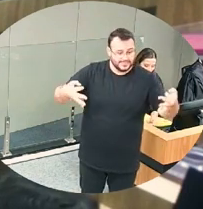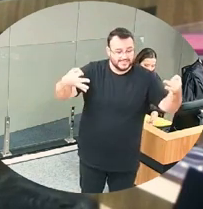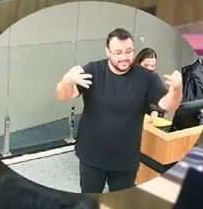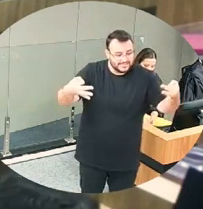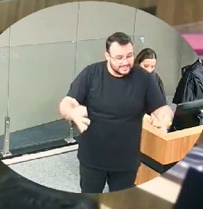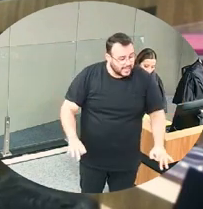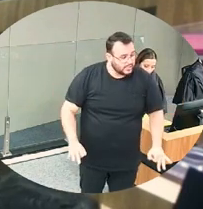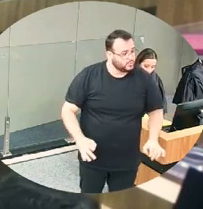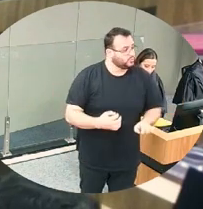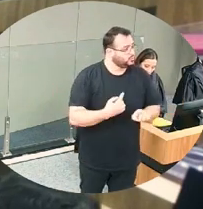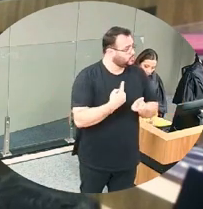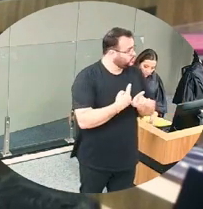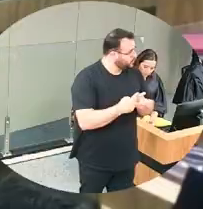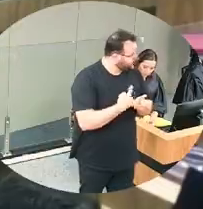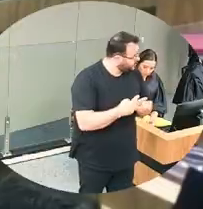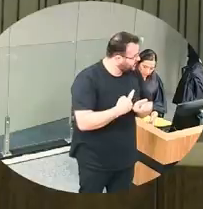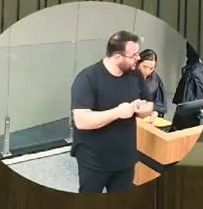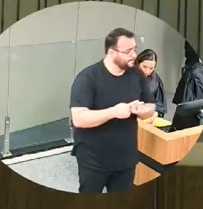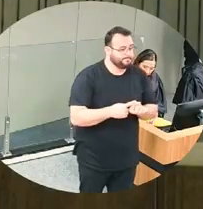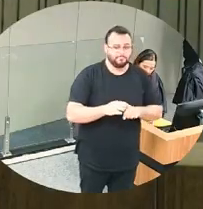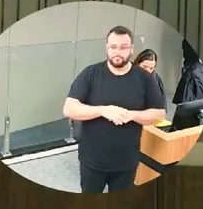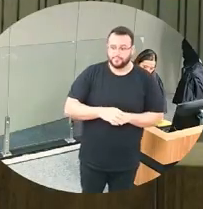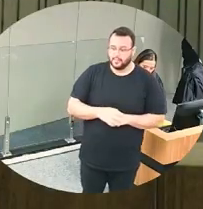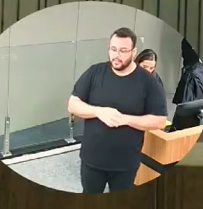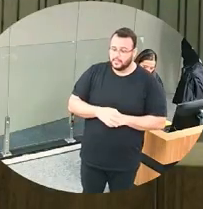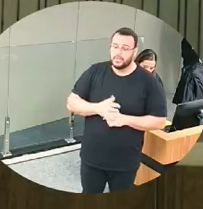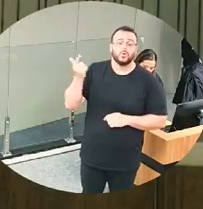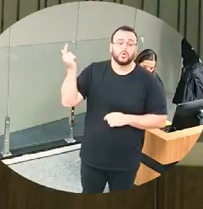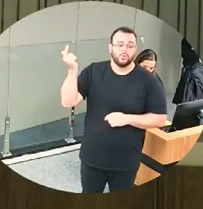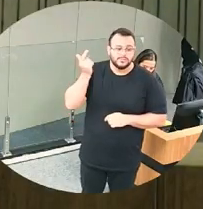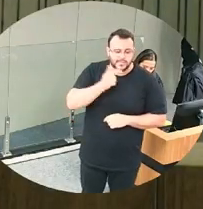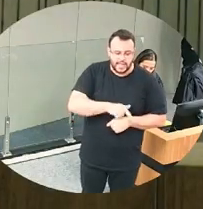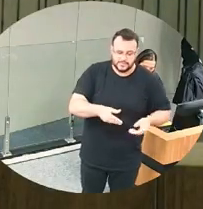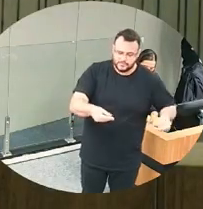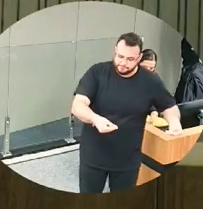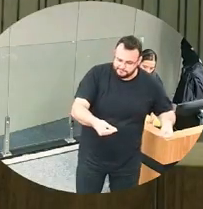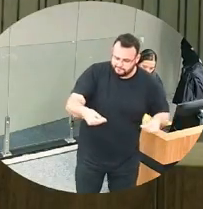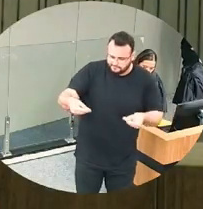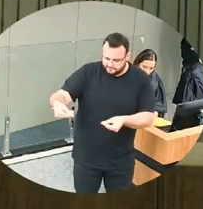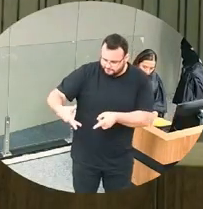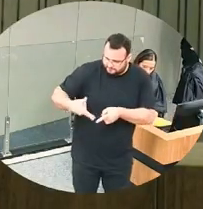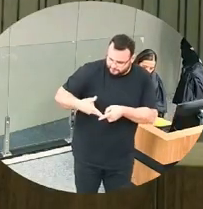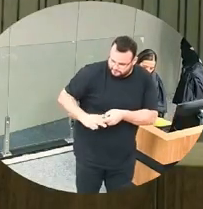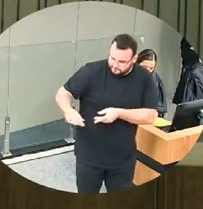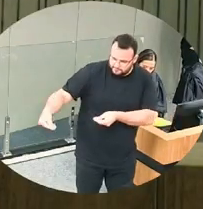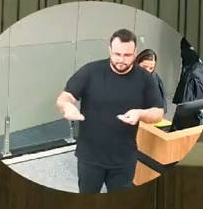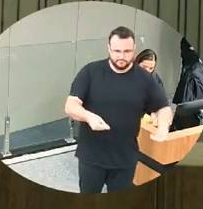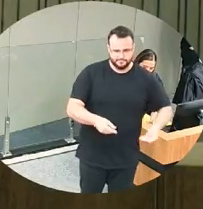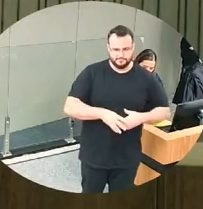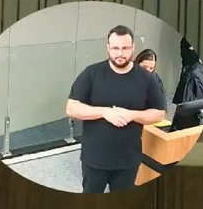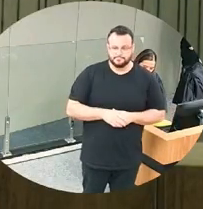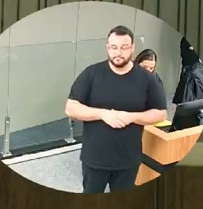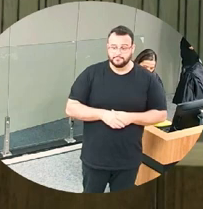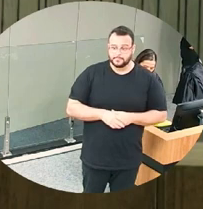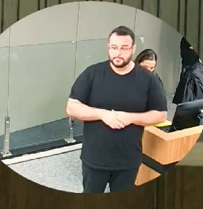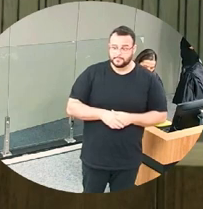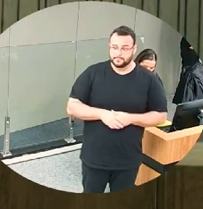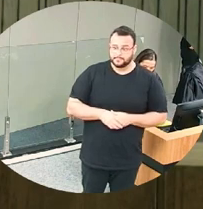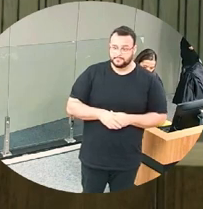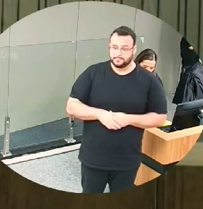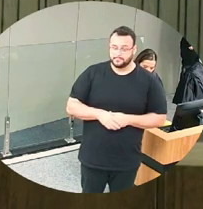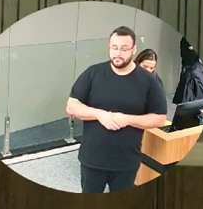exatamente Para que sejam retirados módulos para Consertos na esteira da